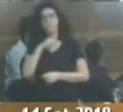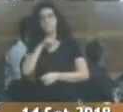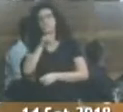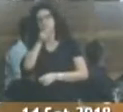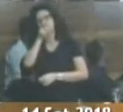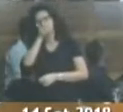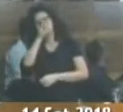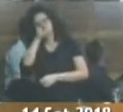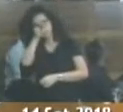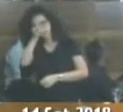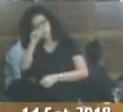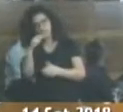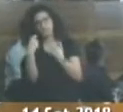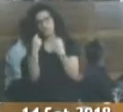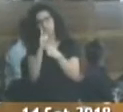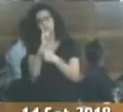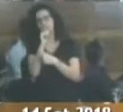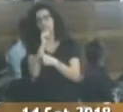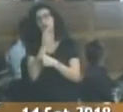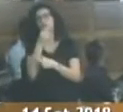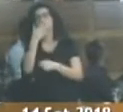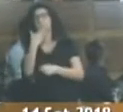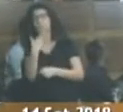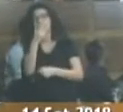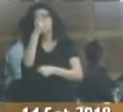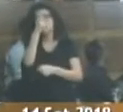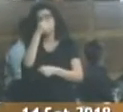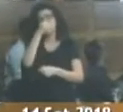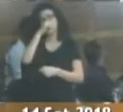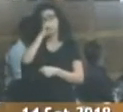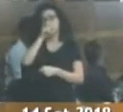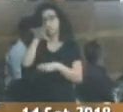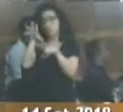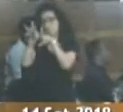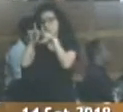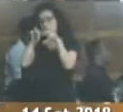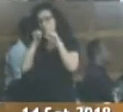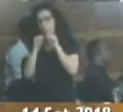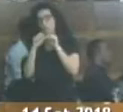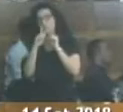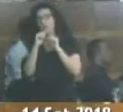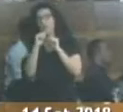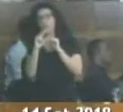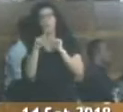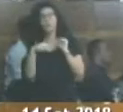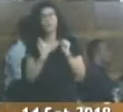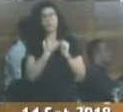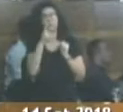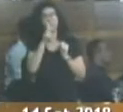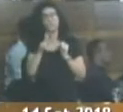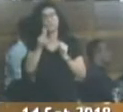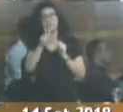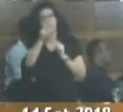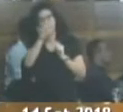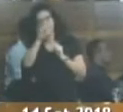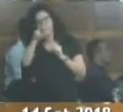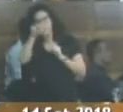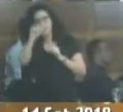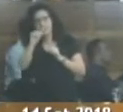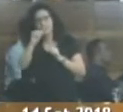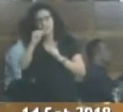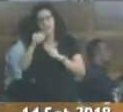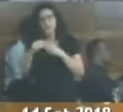vieira precisa de água boa e se ela é um filtrador, a gente utiliza a vieira como um